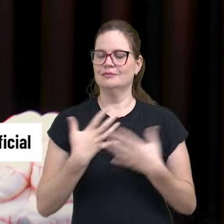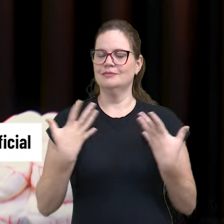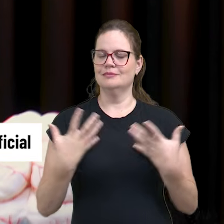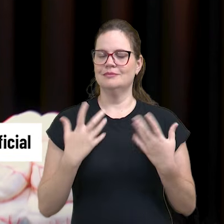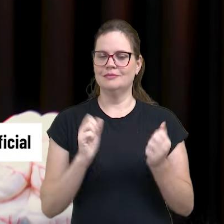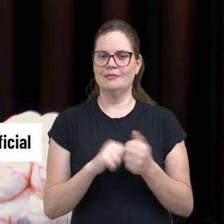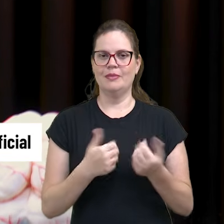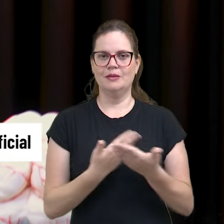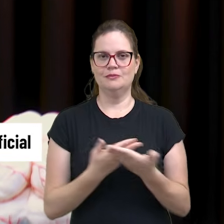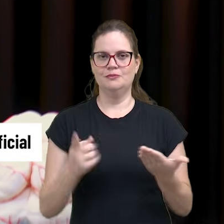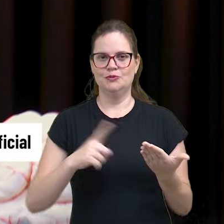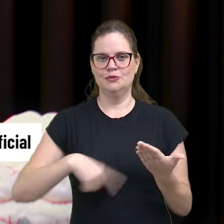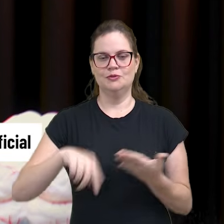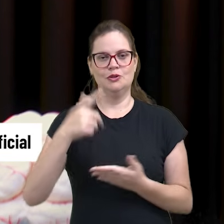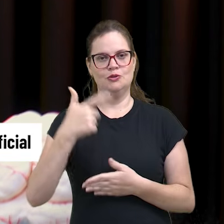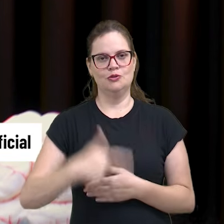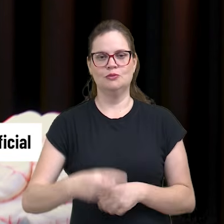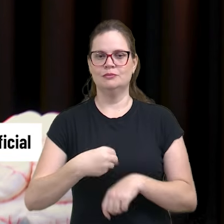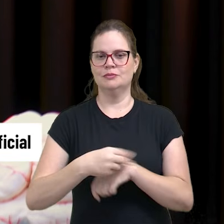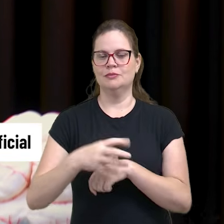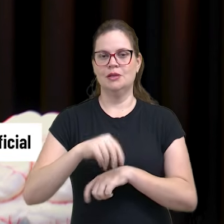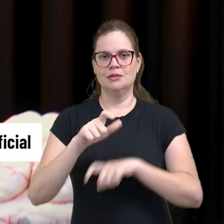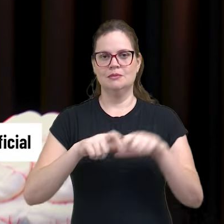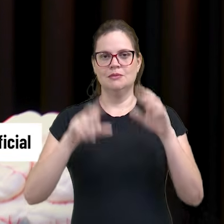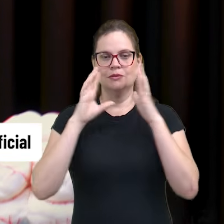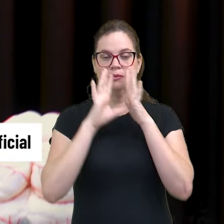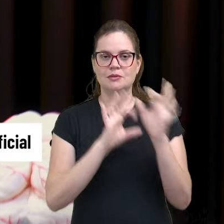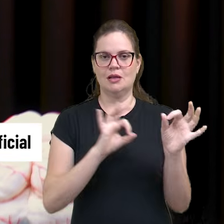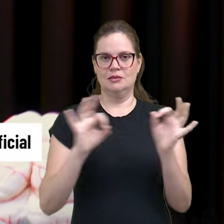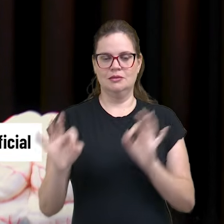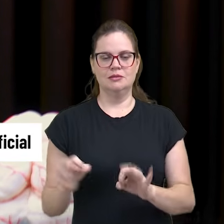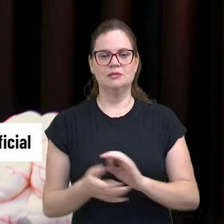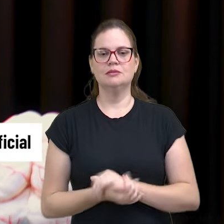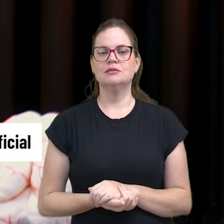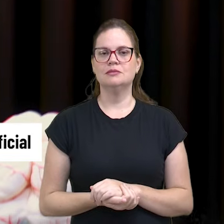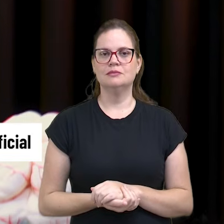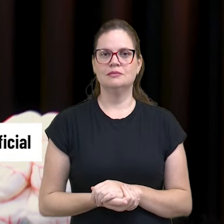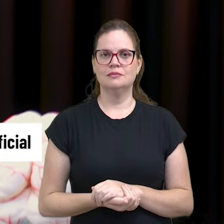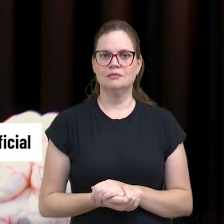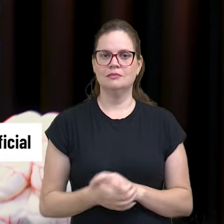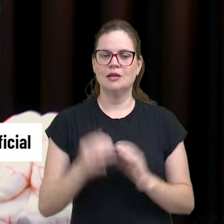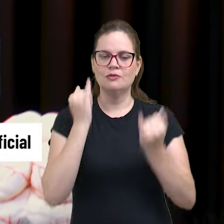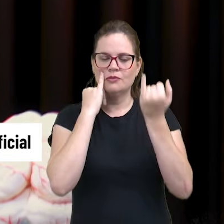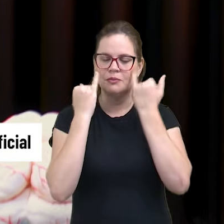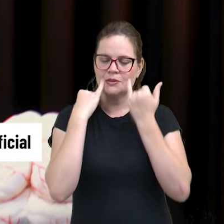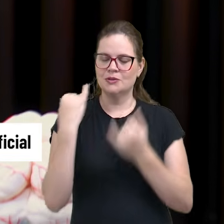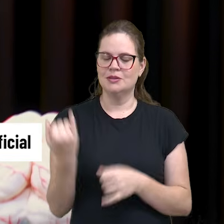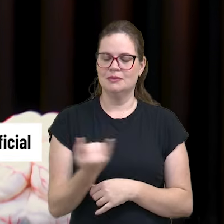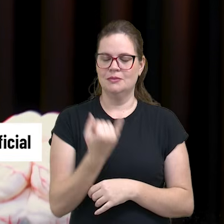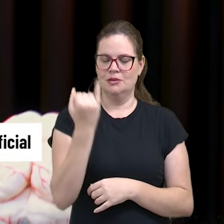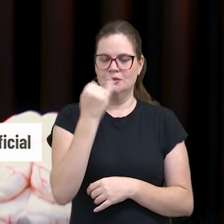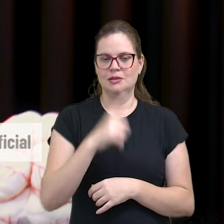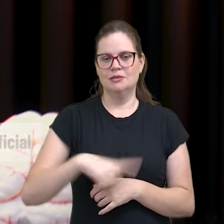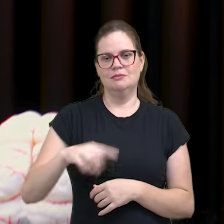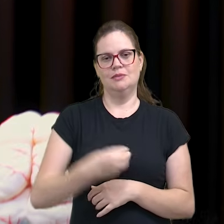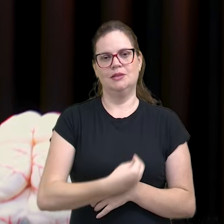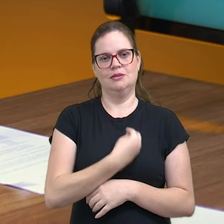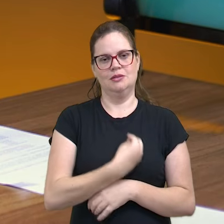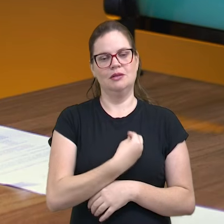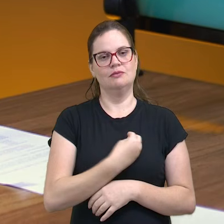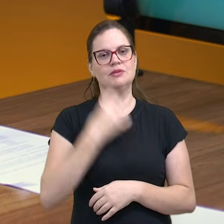assistem de informações relevantes, né, para a nossa vida espiritual, para a nossa vida social e